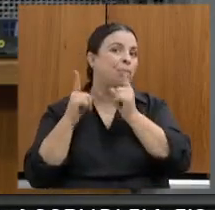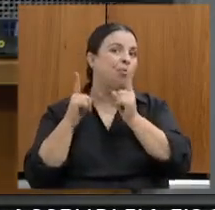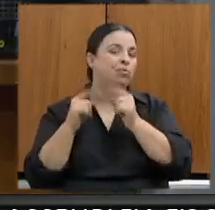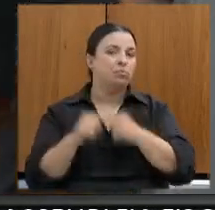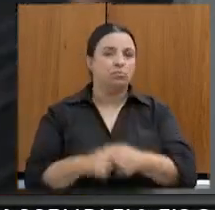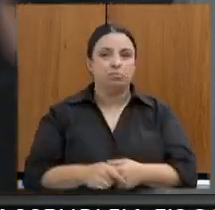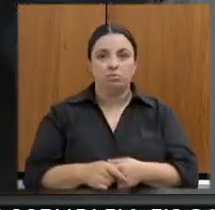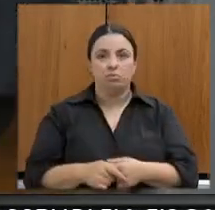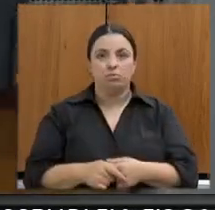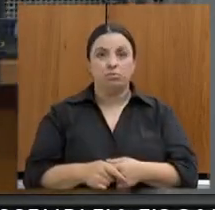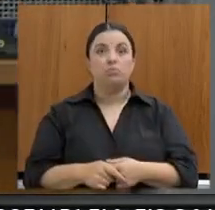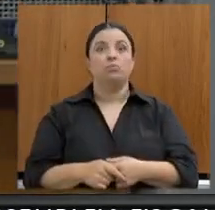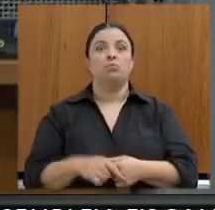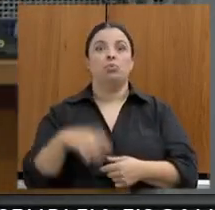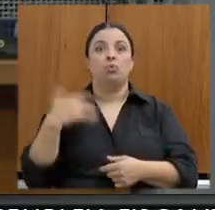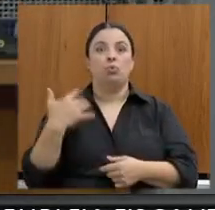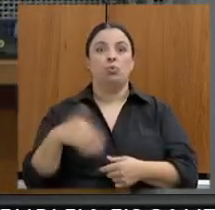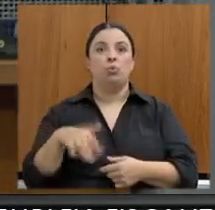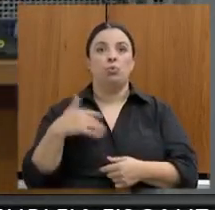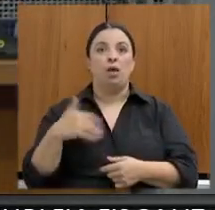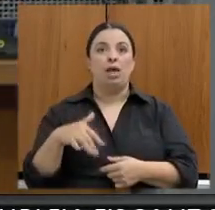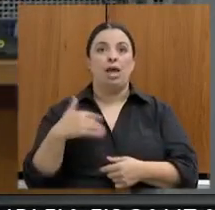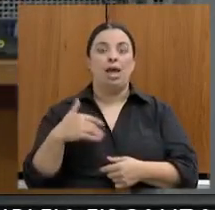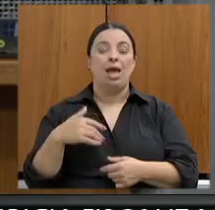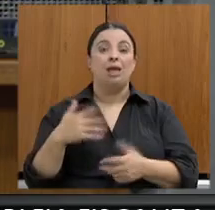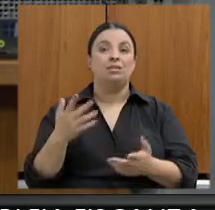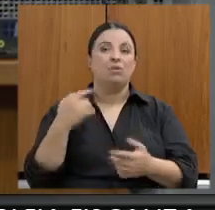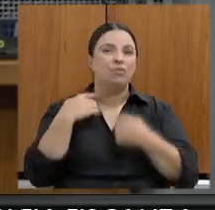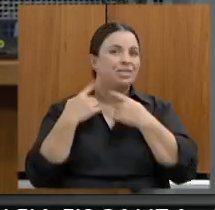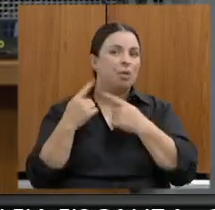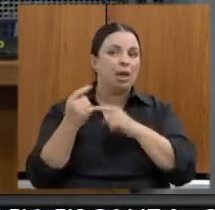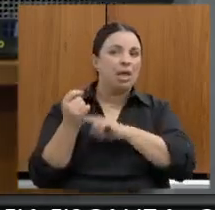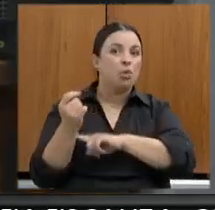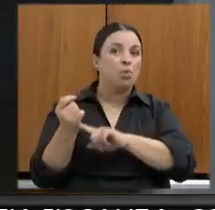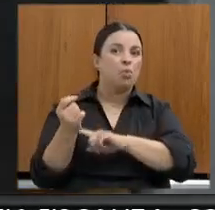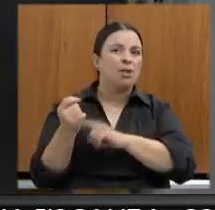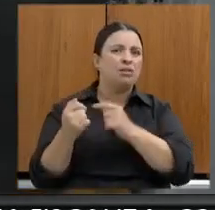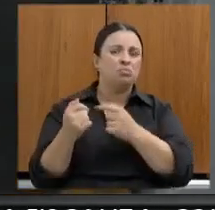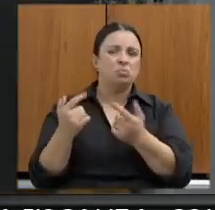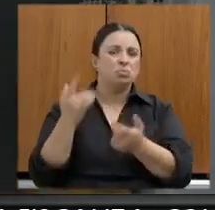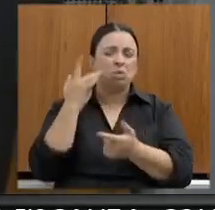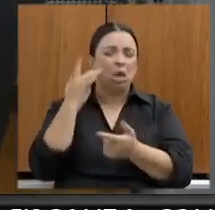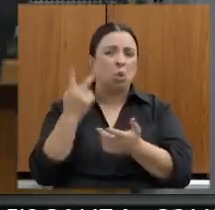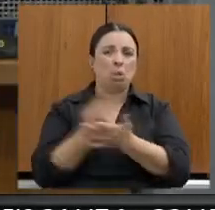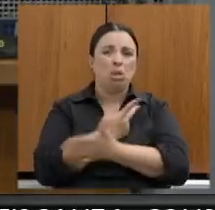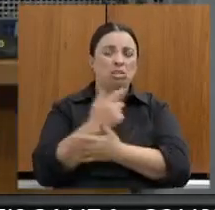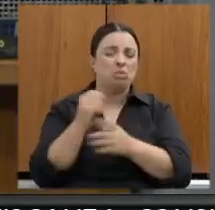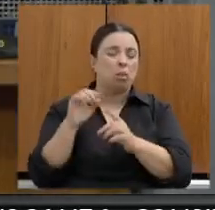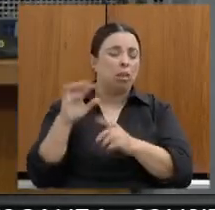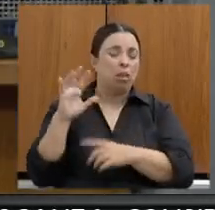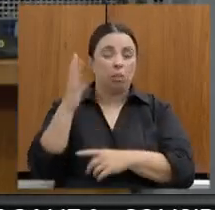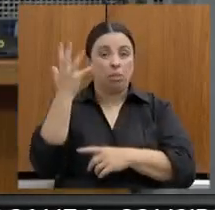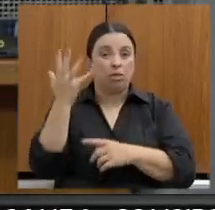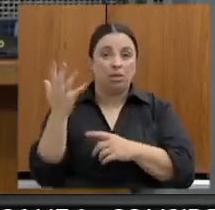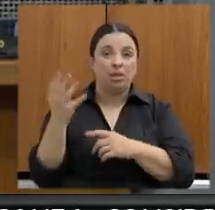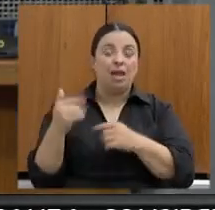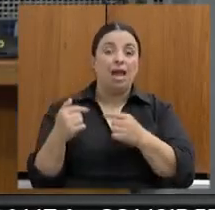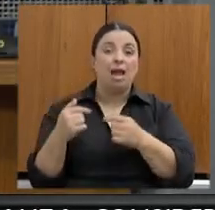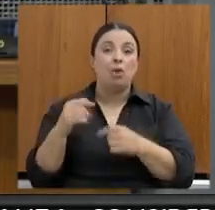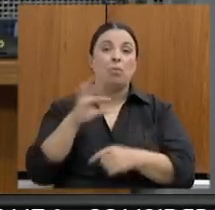sim gravíssima né no braço dele e irrompeu uma artéria de um policial nosso